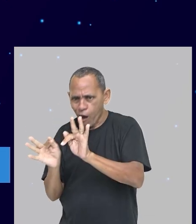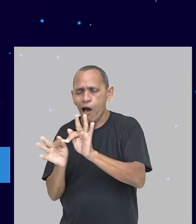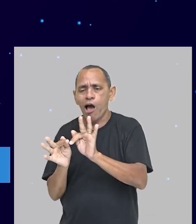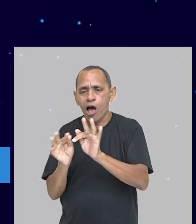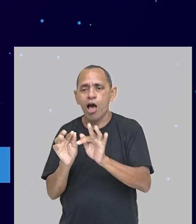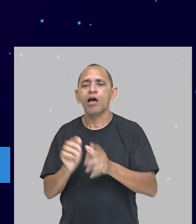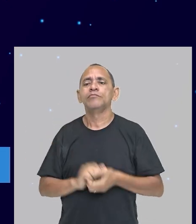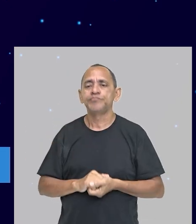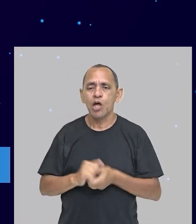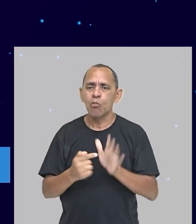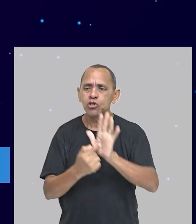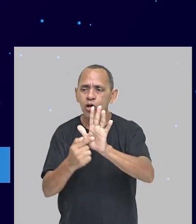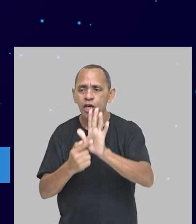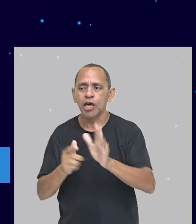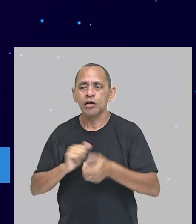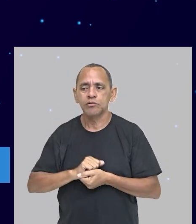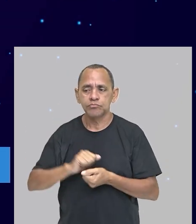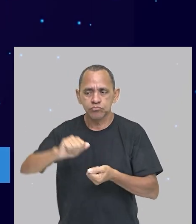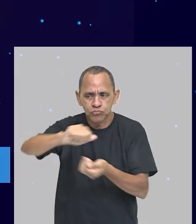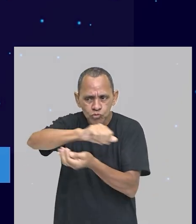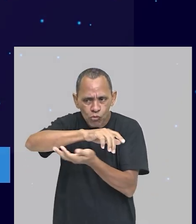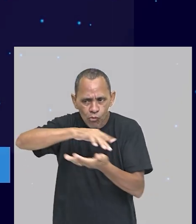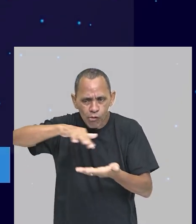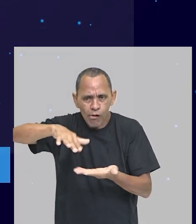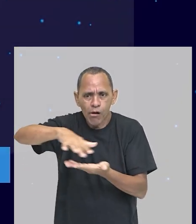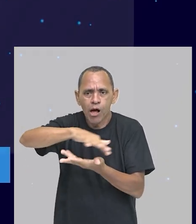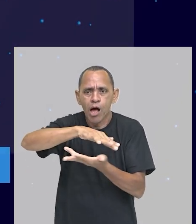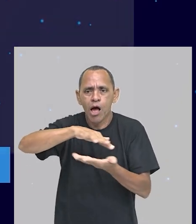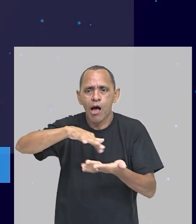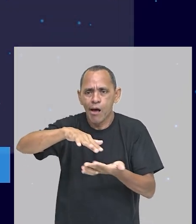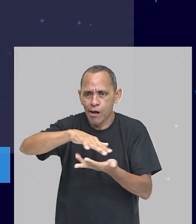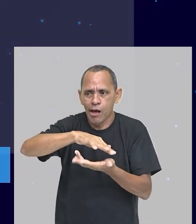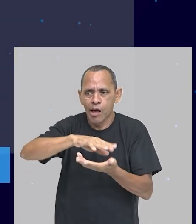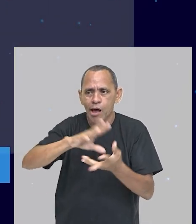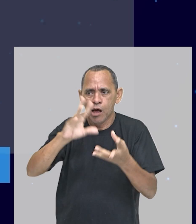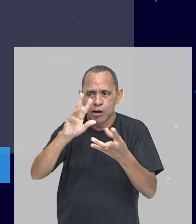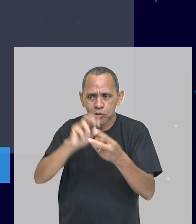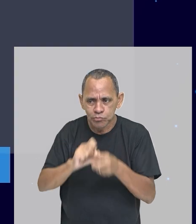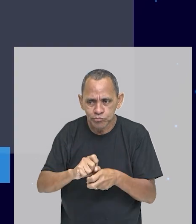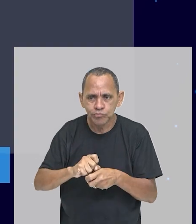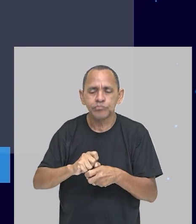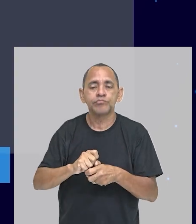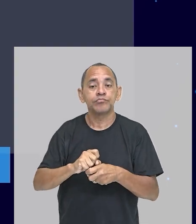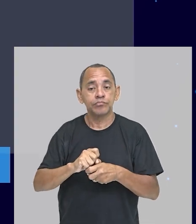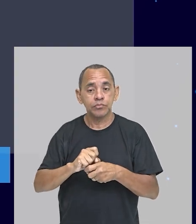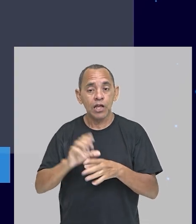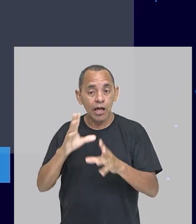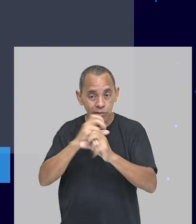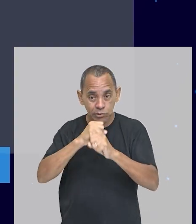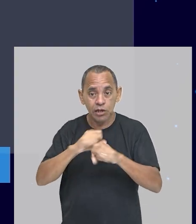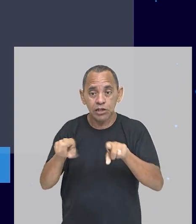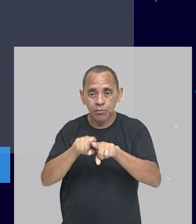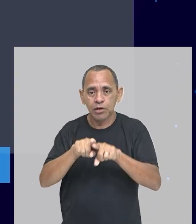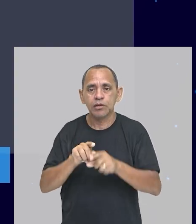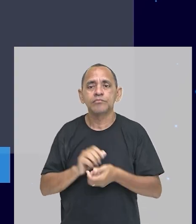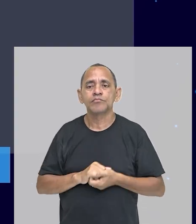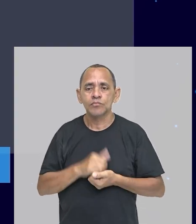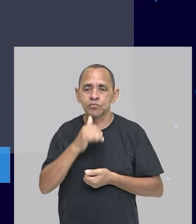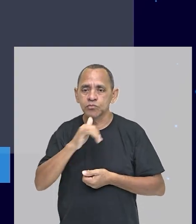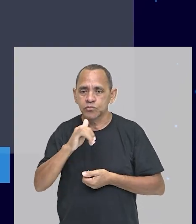matéria escura, né, que tem no matéria escura que nós temos no universo, e a energia negra, né, a energia